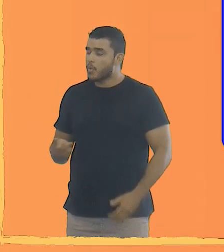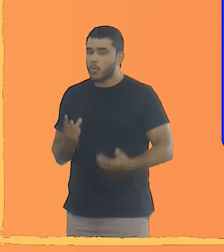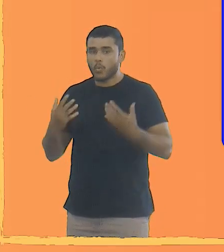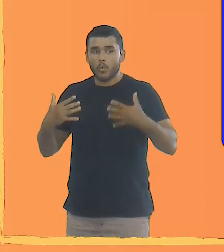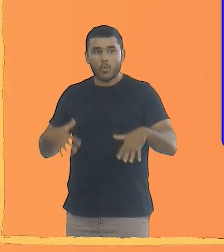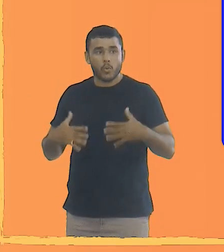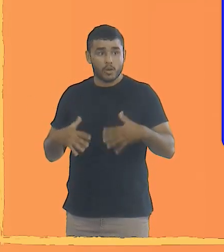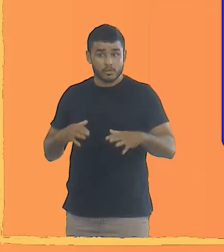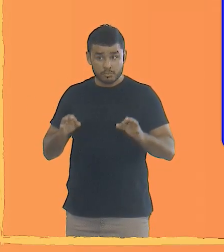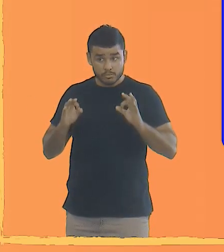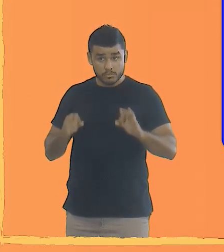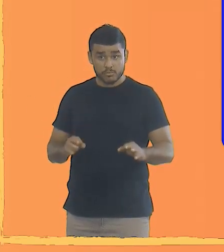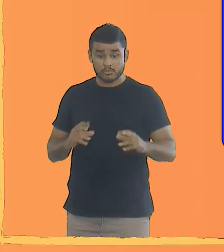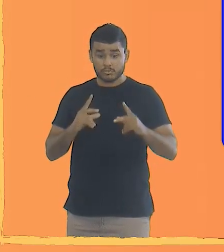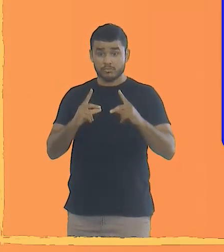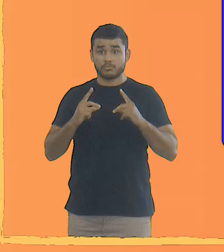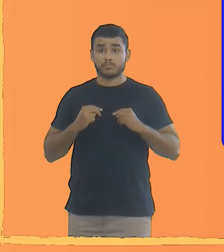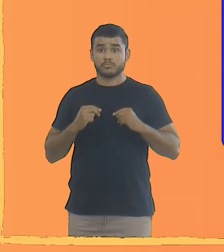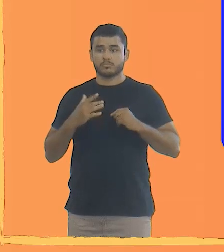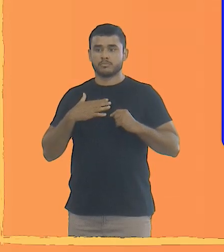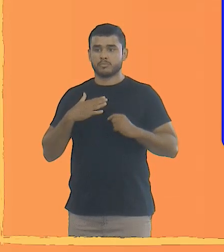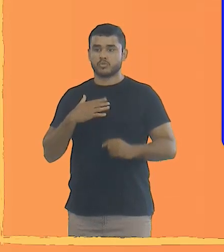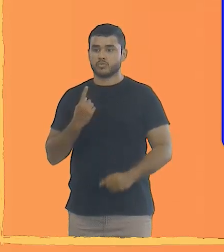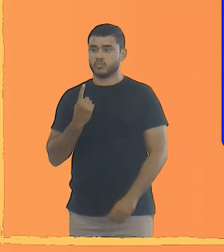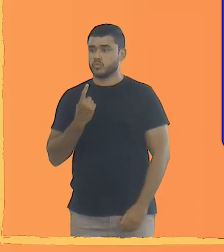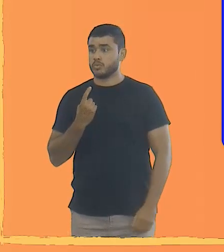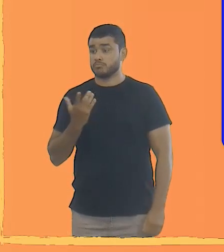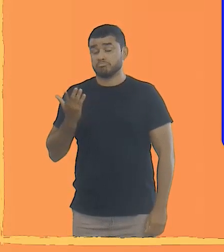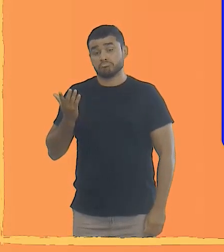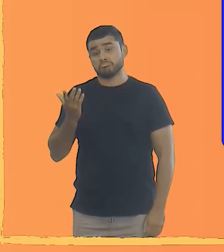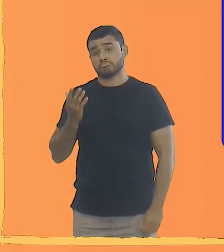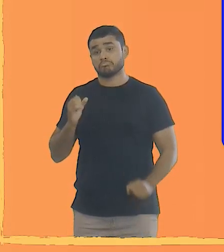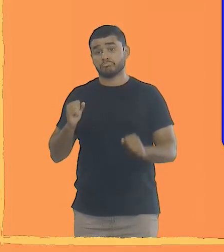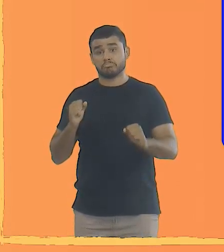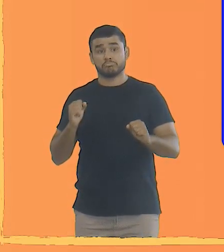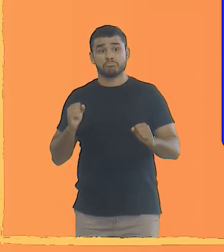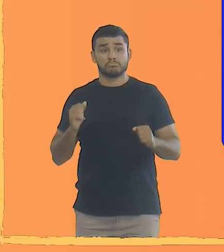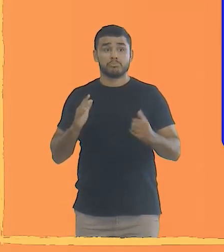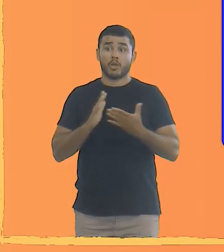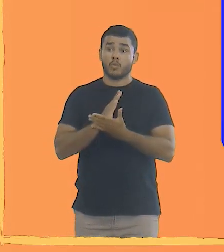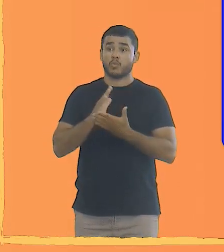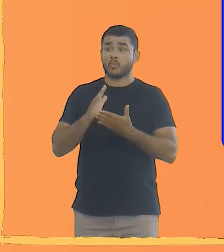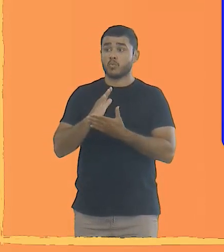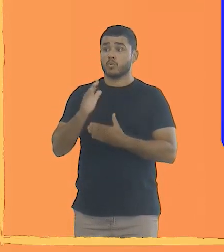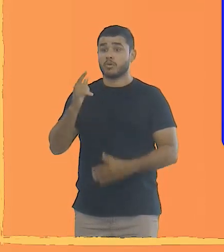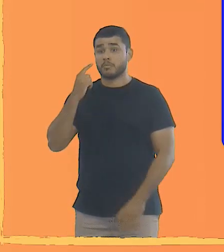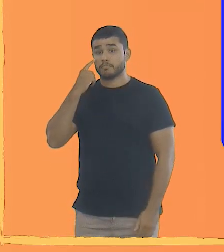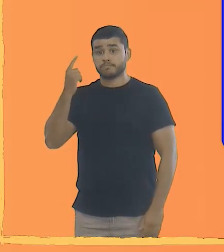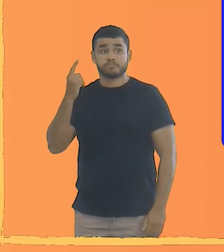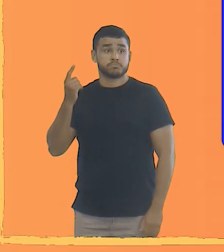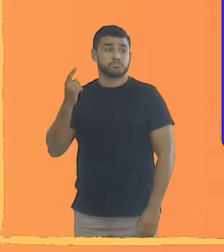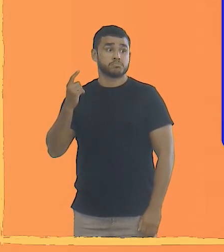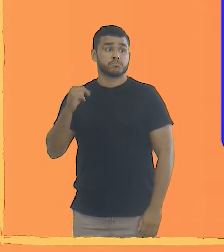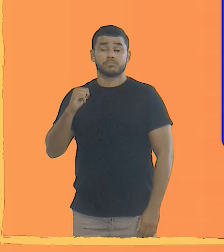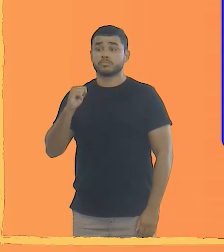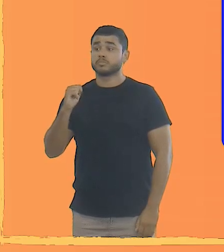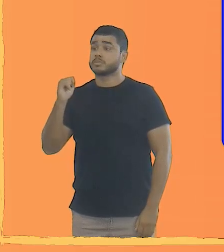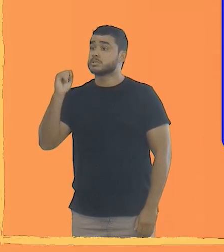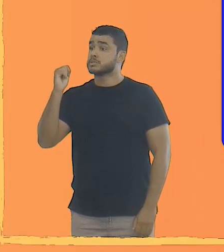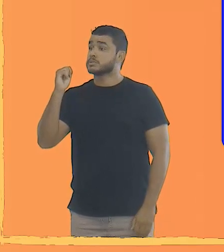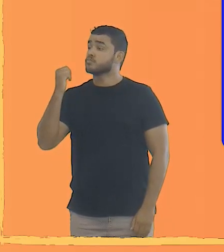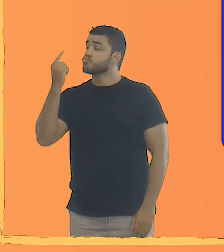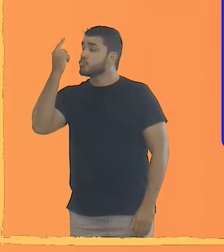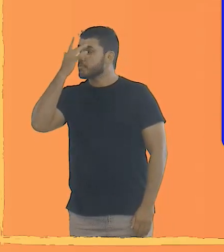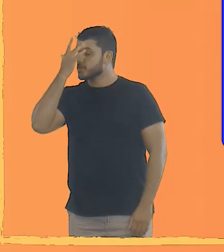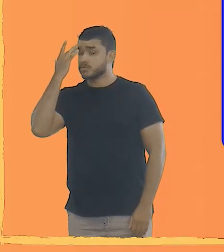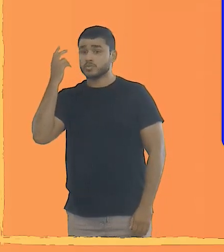vai ganhar, mas você não garante que vai ganhar só. Porque pode ter um outro jogador que aposta R$ 5, faz só um cartão